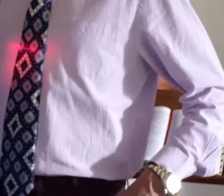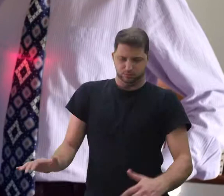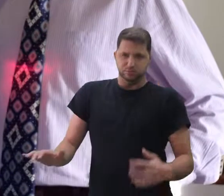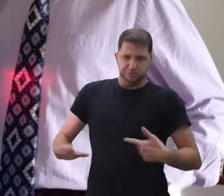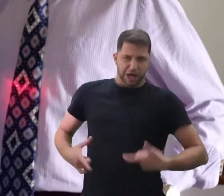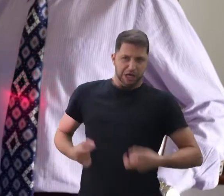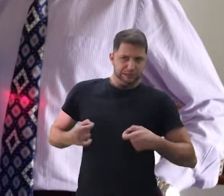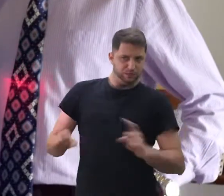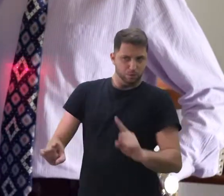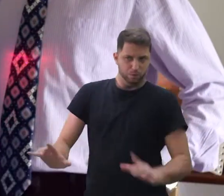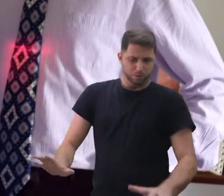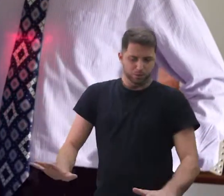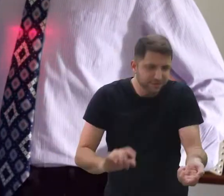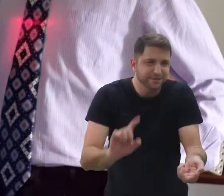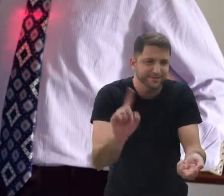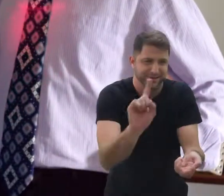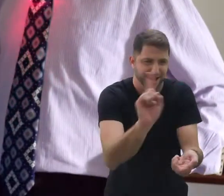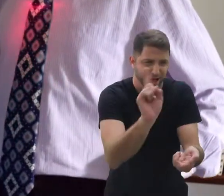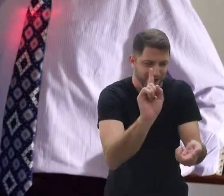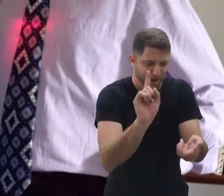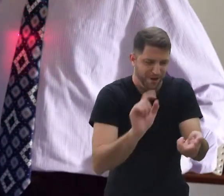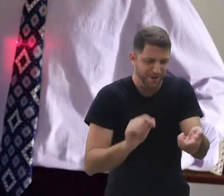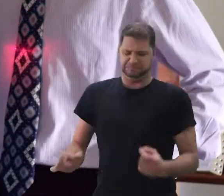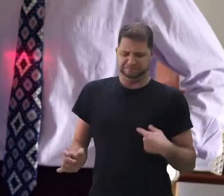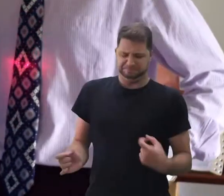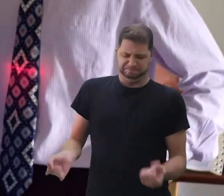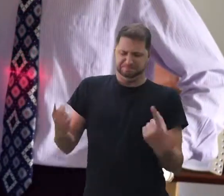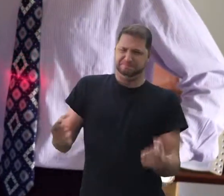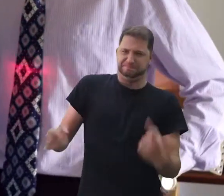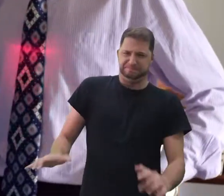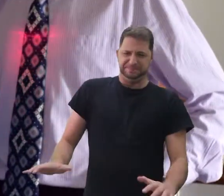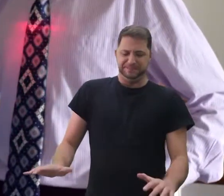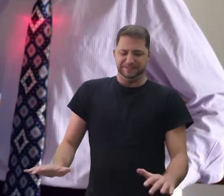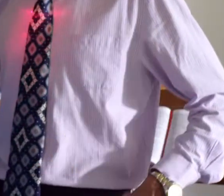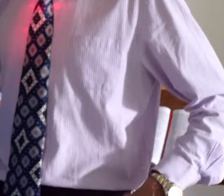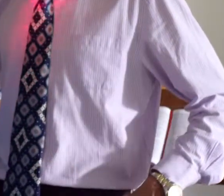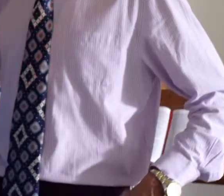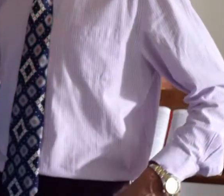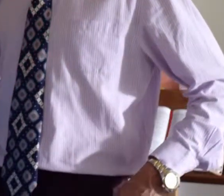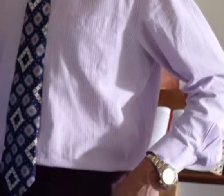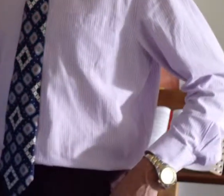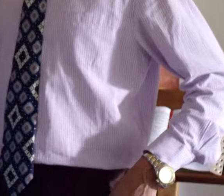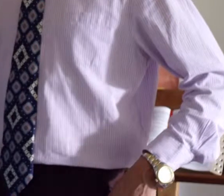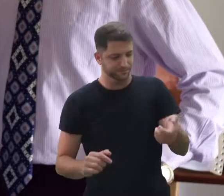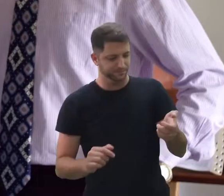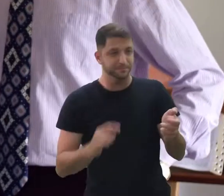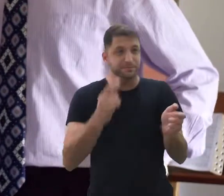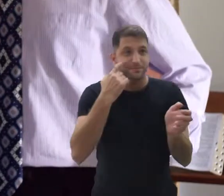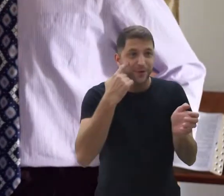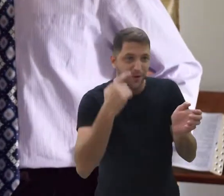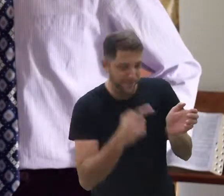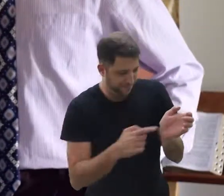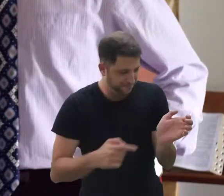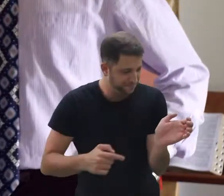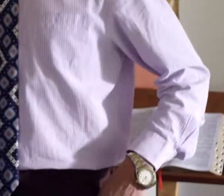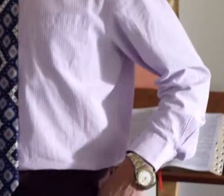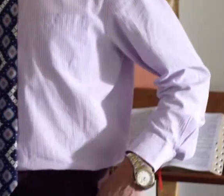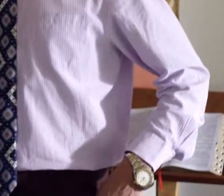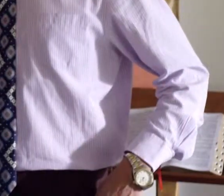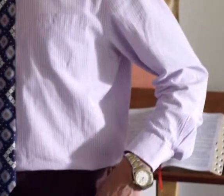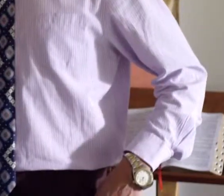Que... Não dá câncer não, hein? Não. Oi, que gastura. Pera aí. Aqui, ó.